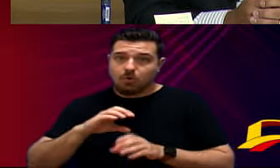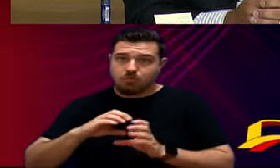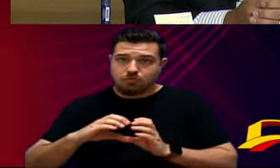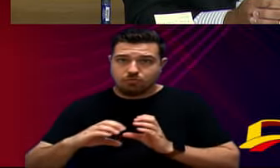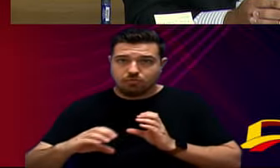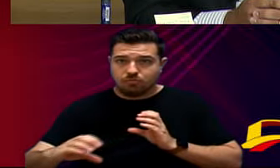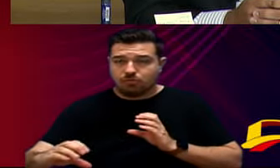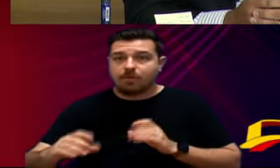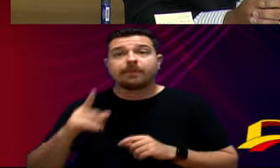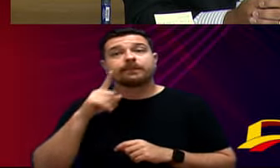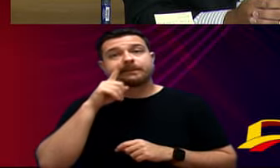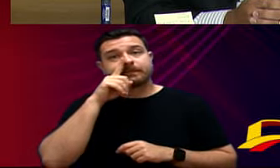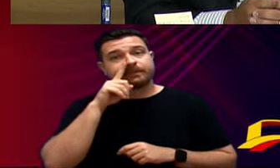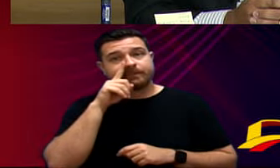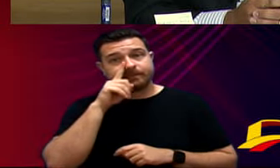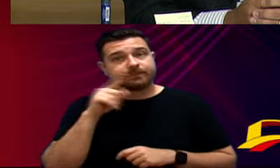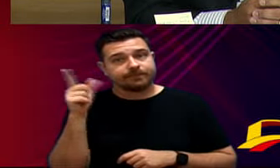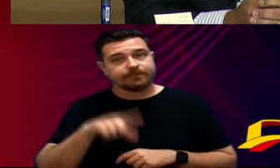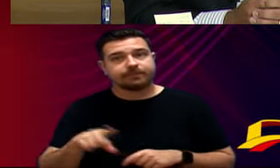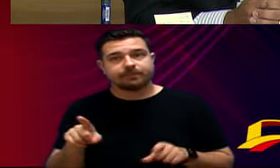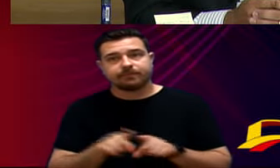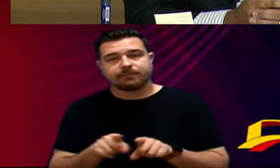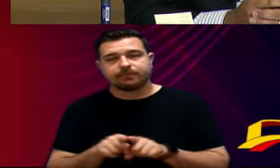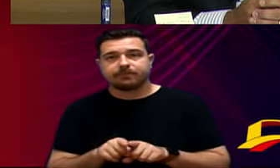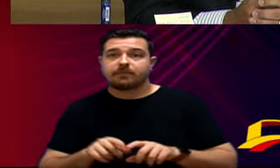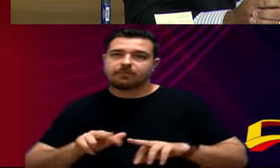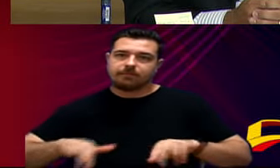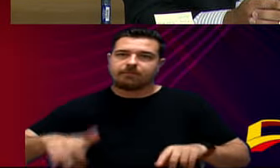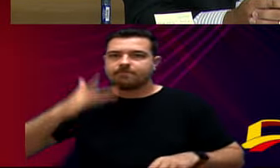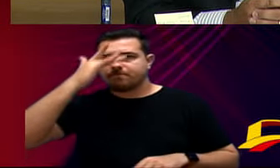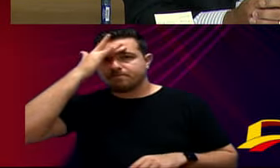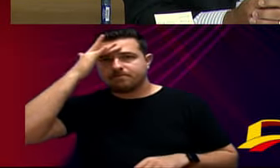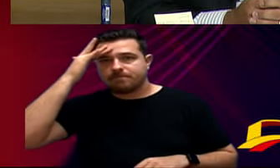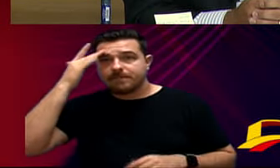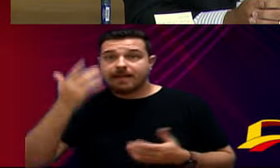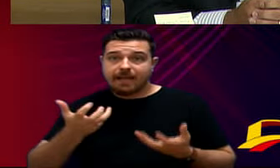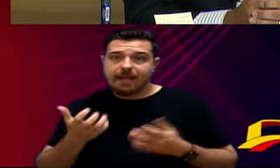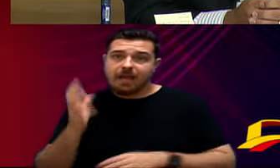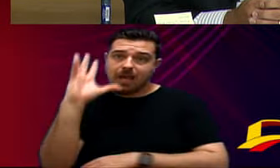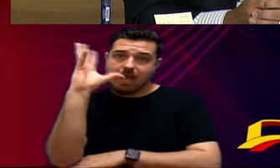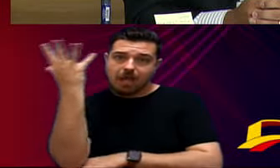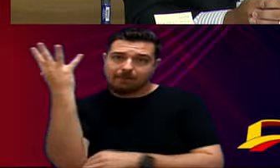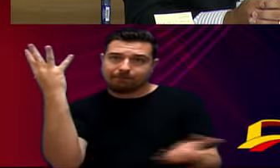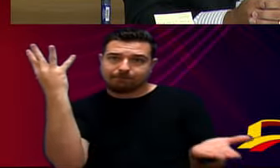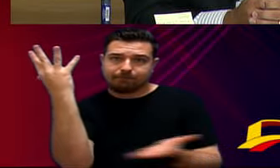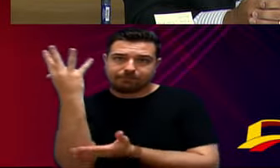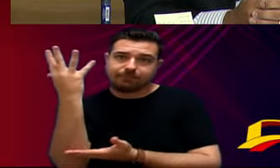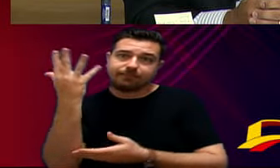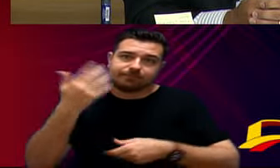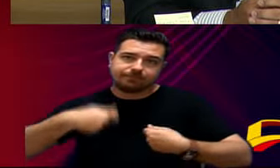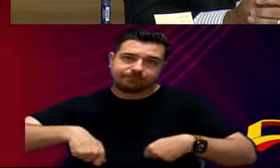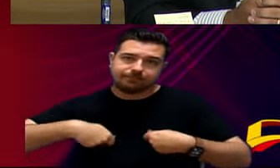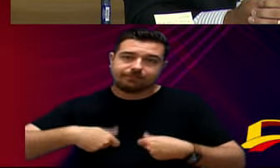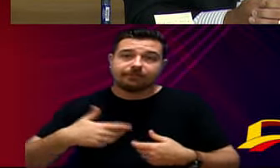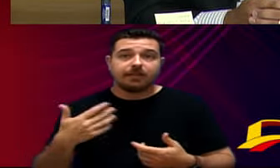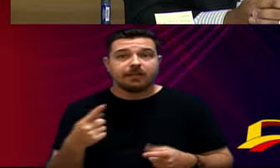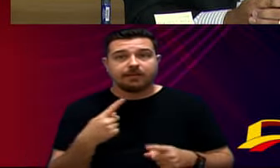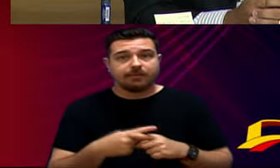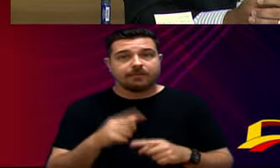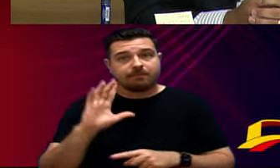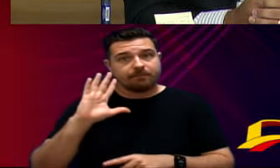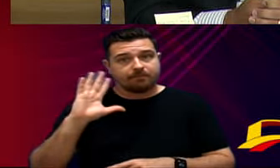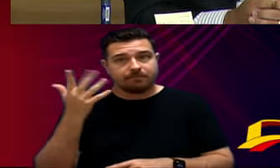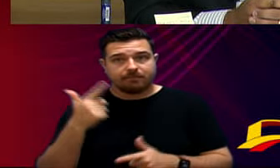que também traz transtornos e muitas pessoas querem retirar a árvore daí tem todo um problema que tem que